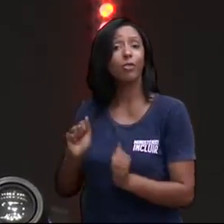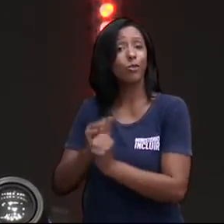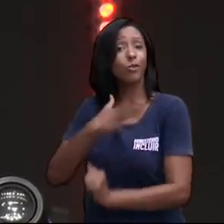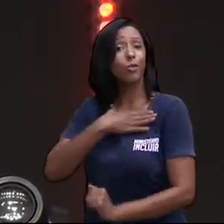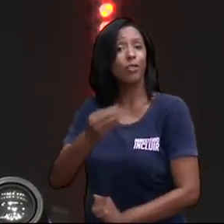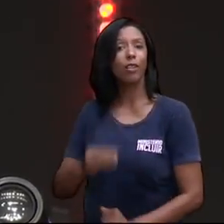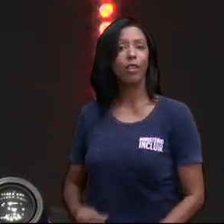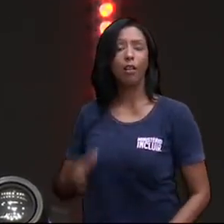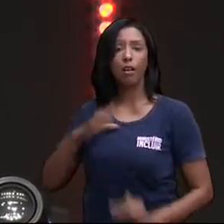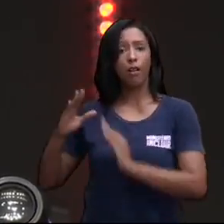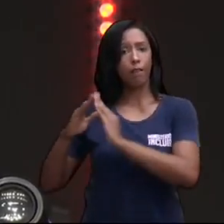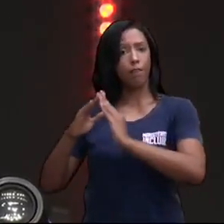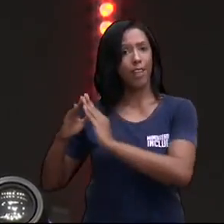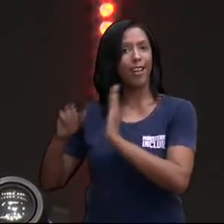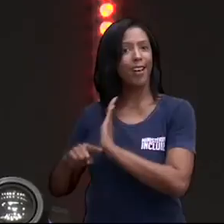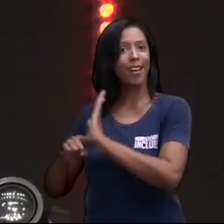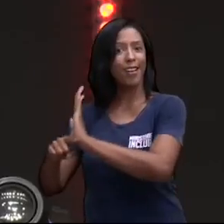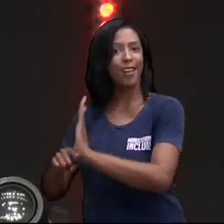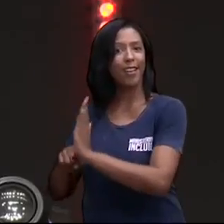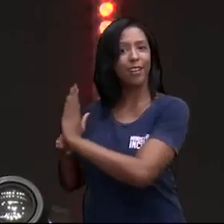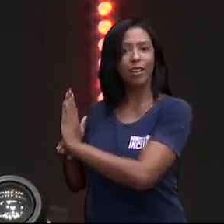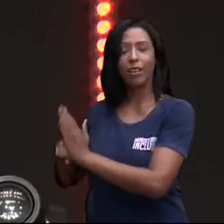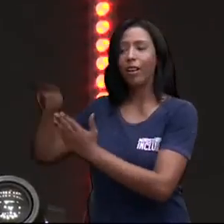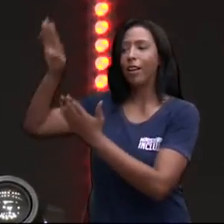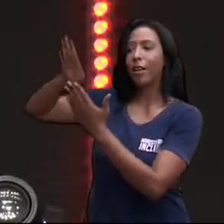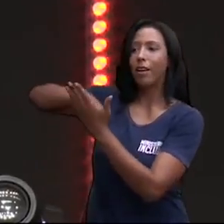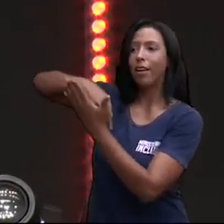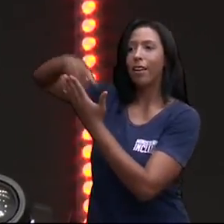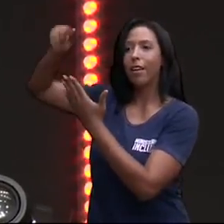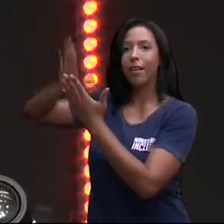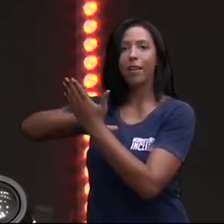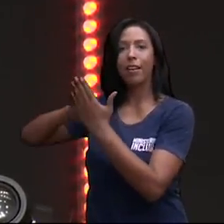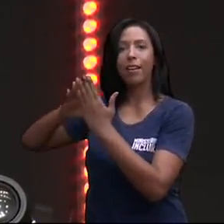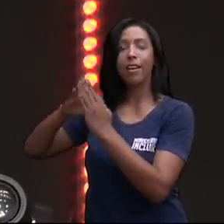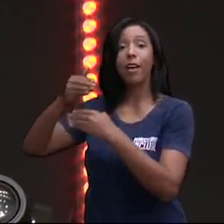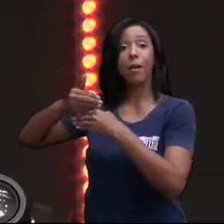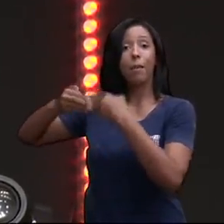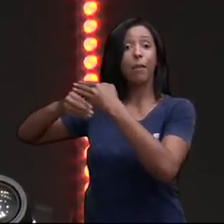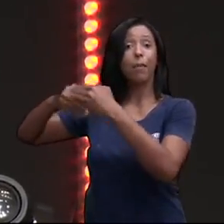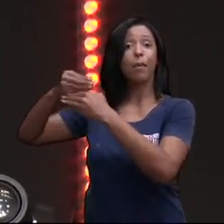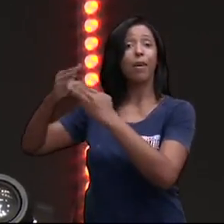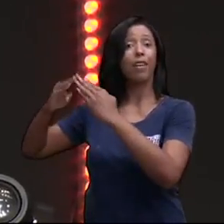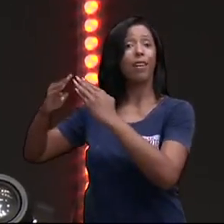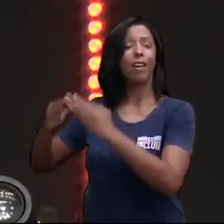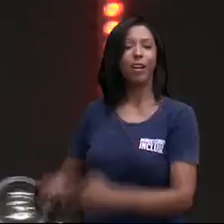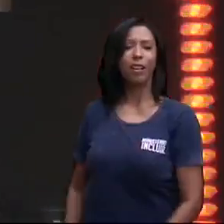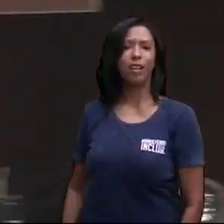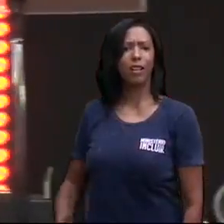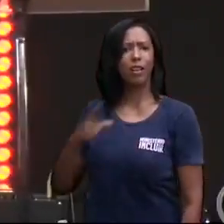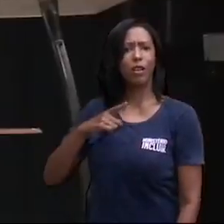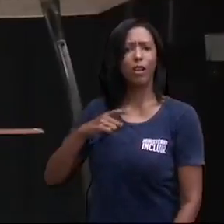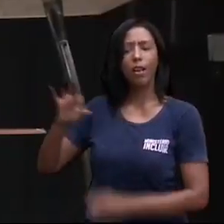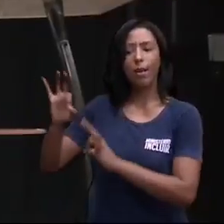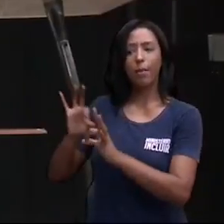e dá um vizinho ajudando o outro a pintar acerca dele é só um preparando um bolo e